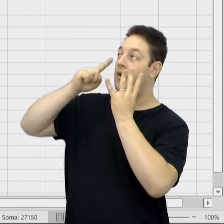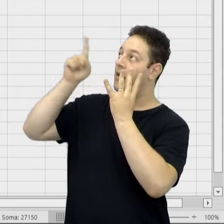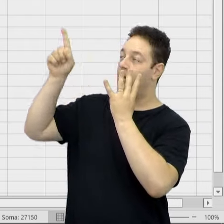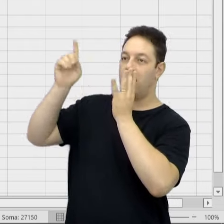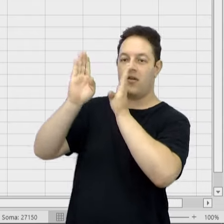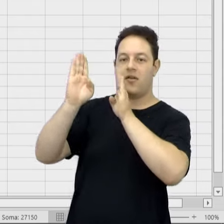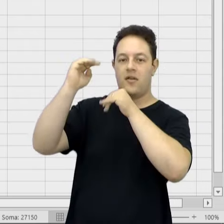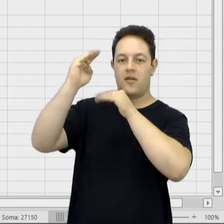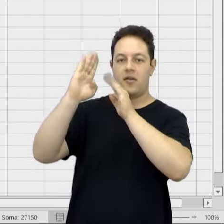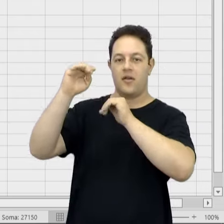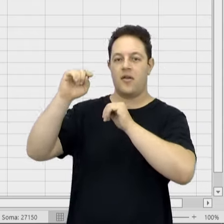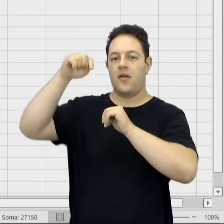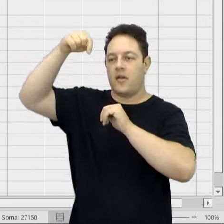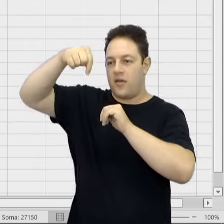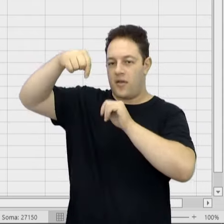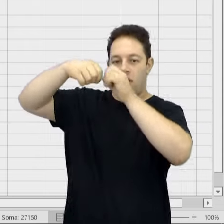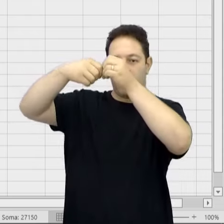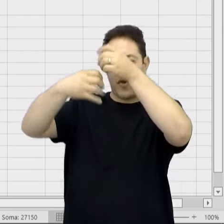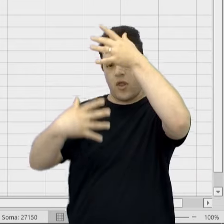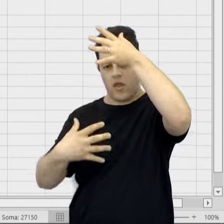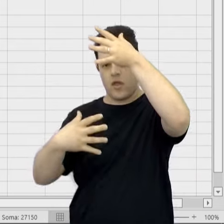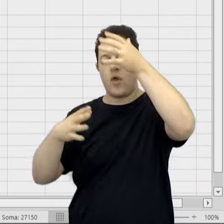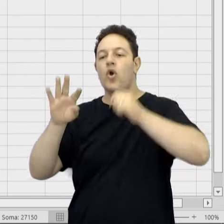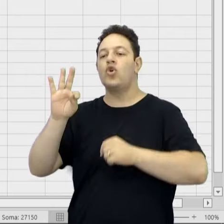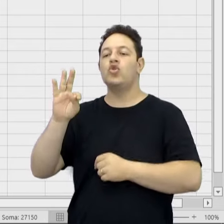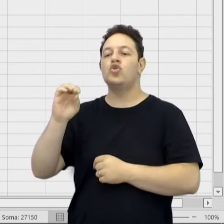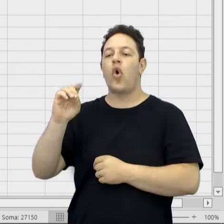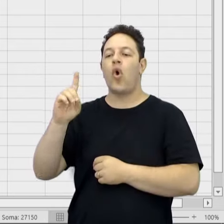na flechinha, todas as bordas.